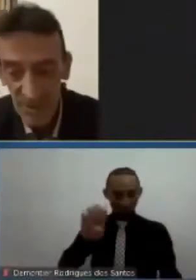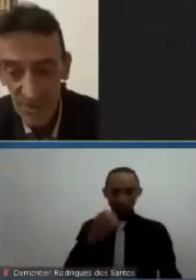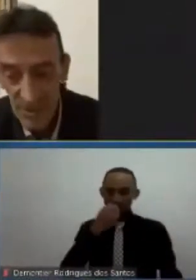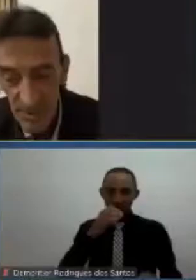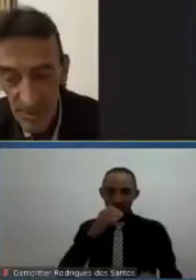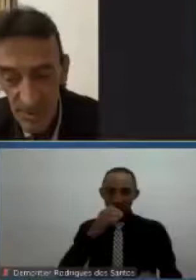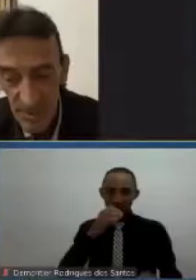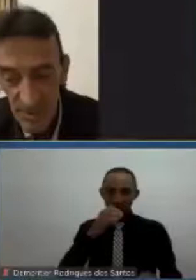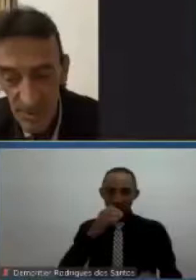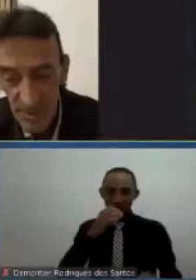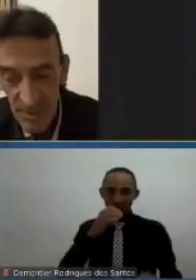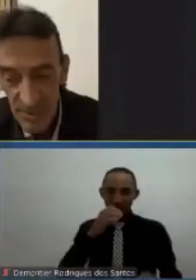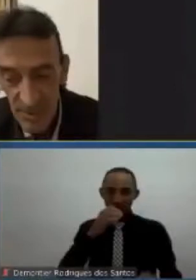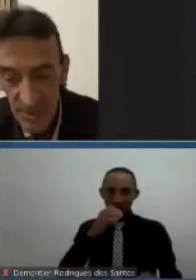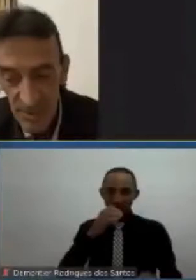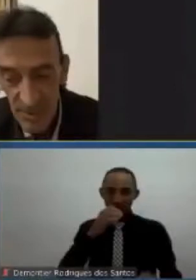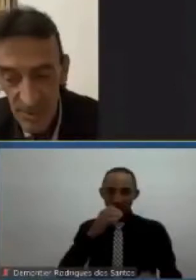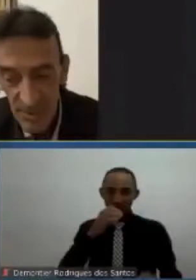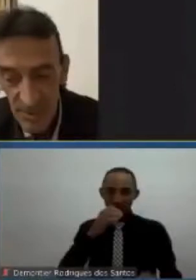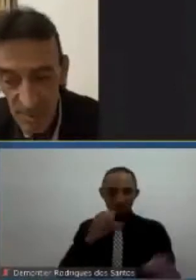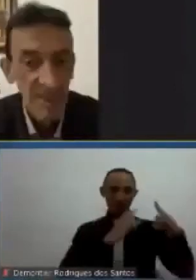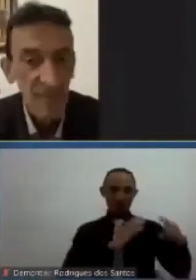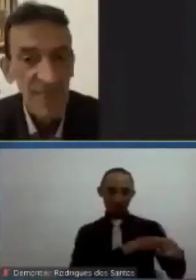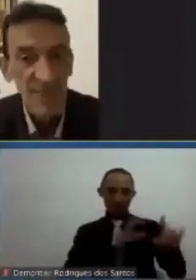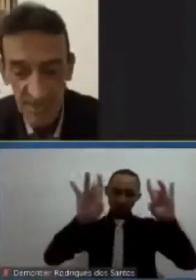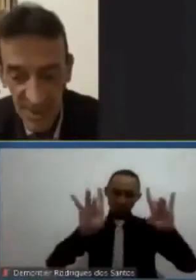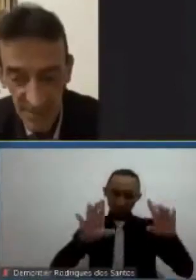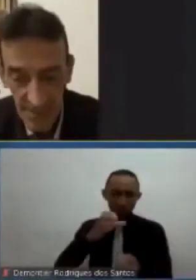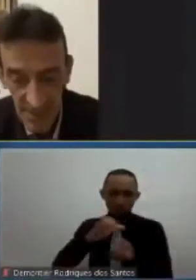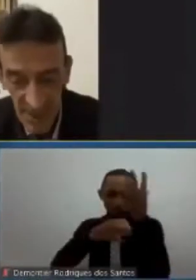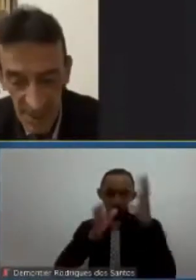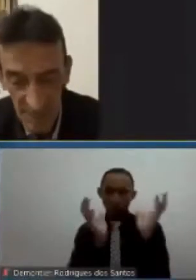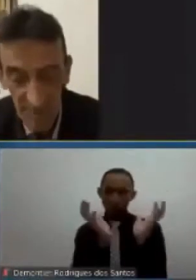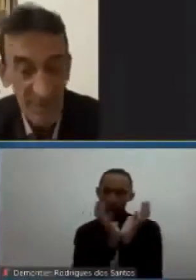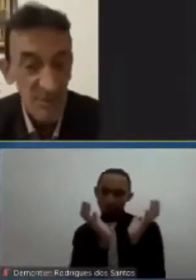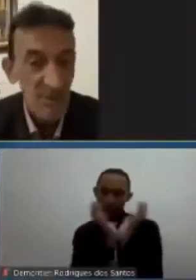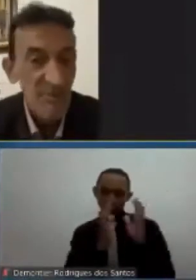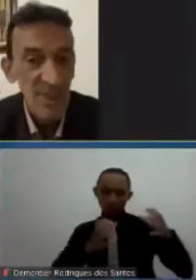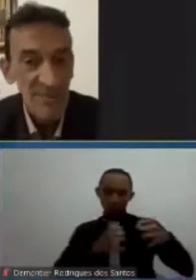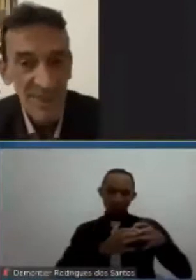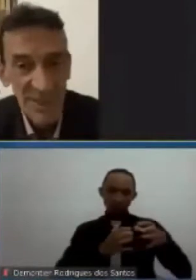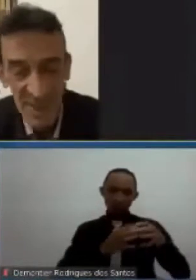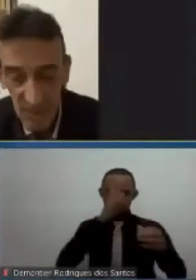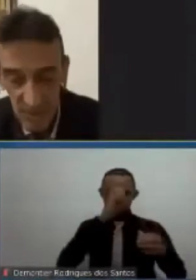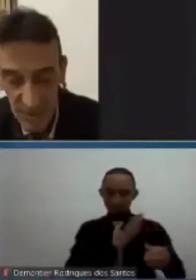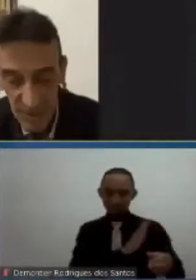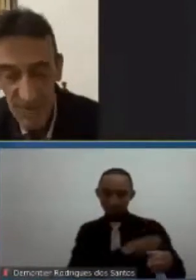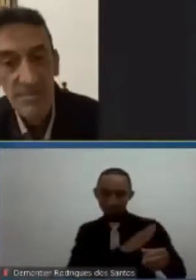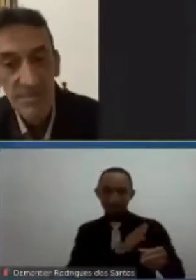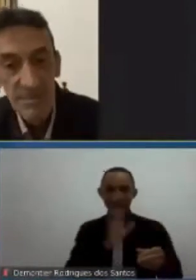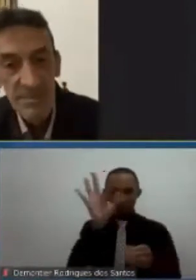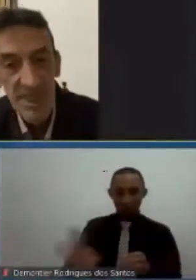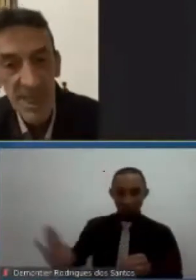inovação do Inova Incor e Fundação Zerbini, professor da Faculdade de Medicina da